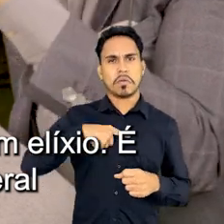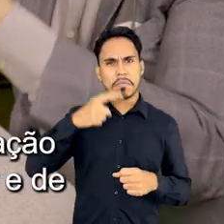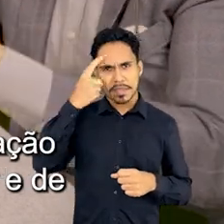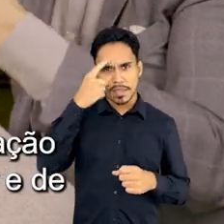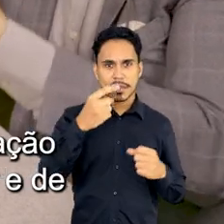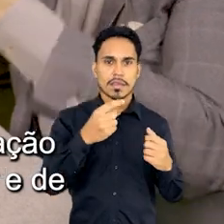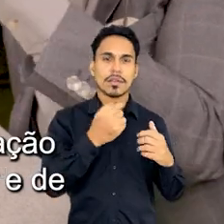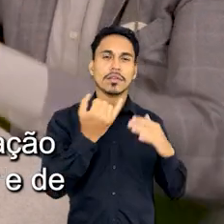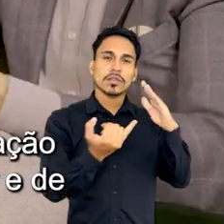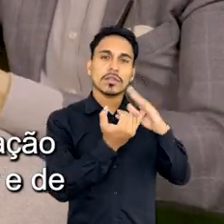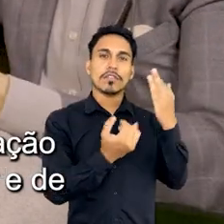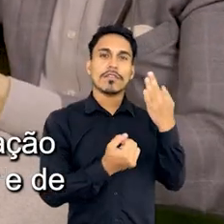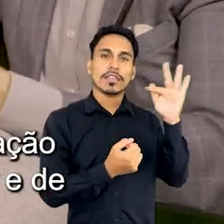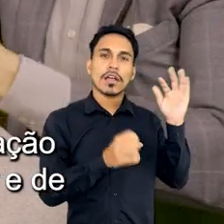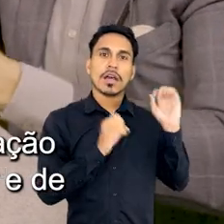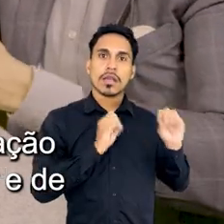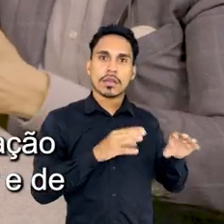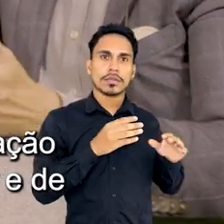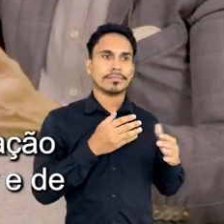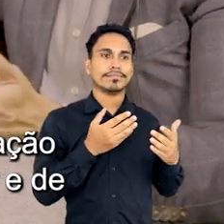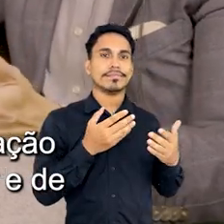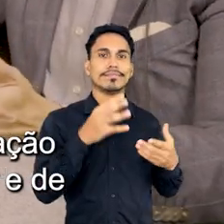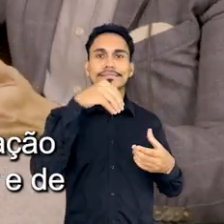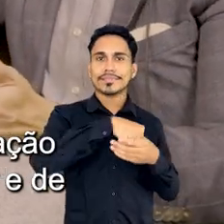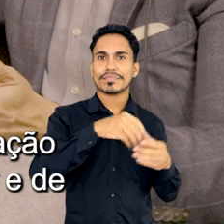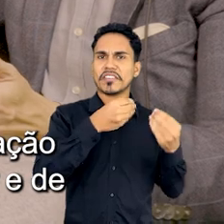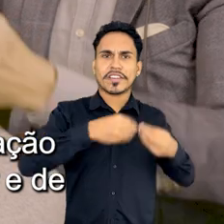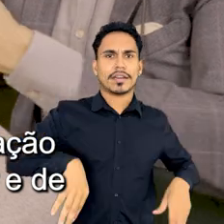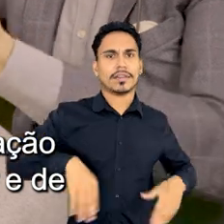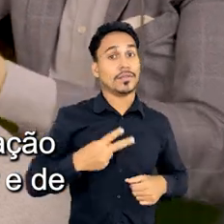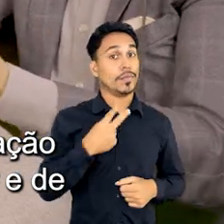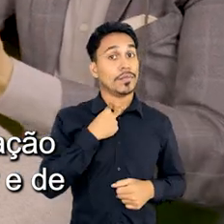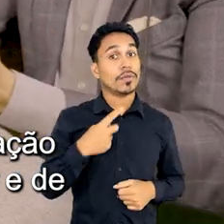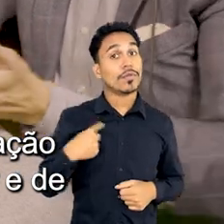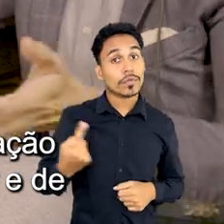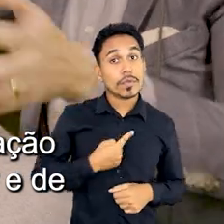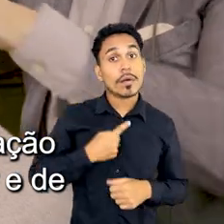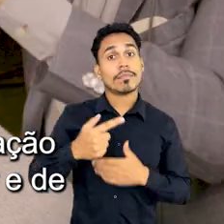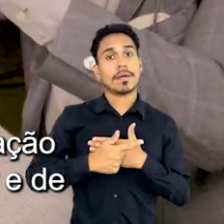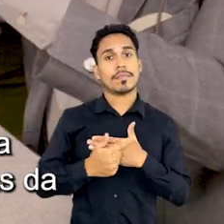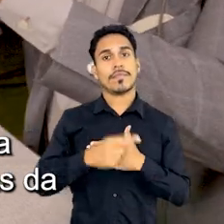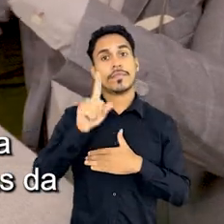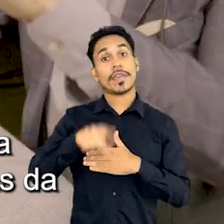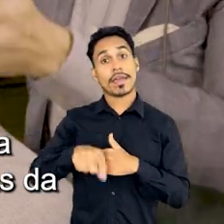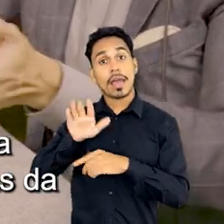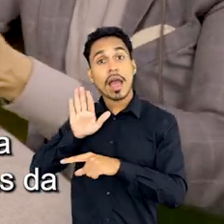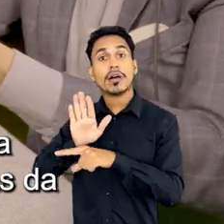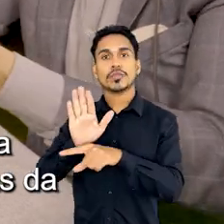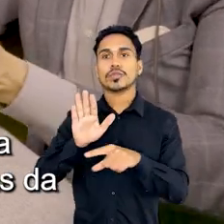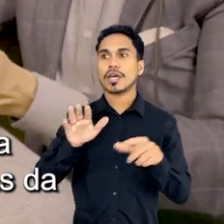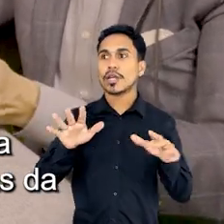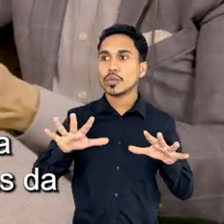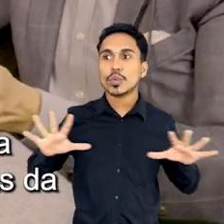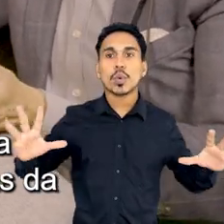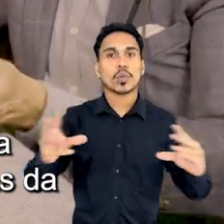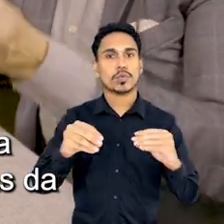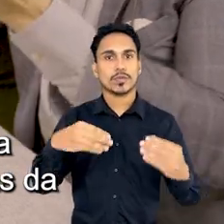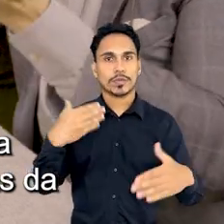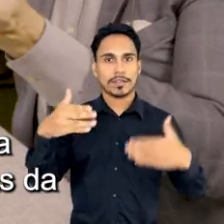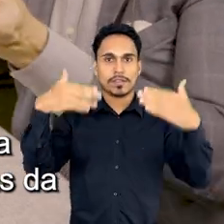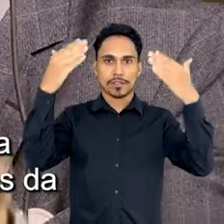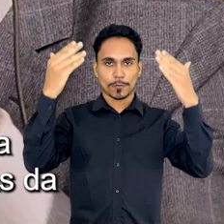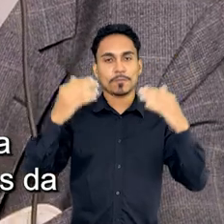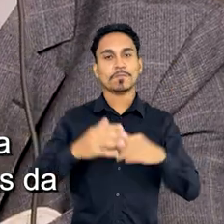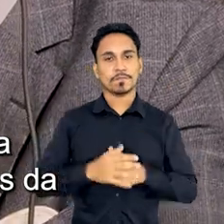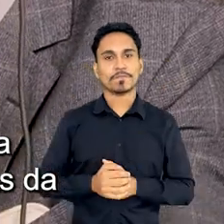a rede Federal não pode ser uma ilha de qualidade numa educação pública fracassada nós temos um papel de ajudar de de fazer todo esse esse espaço crescer e